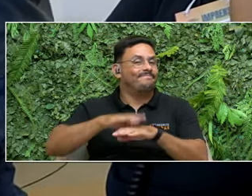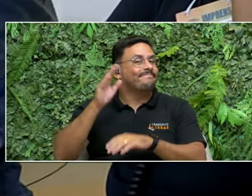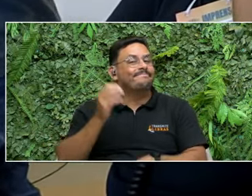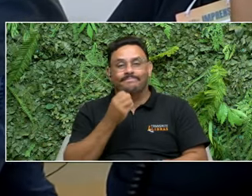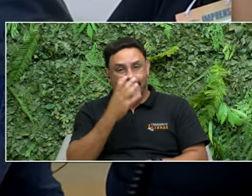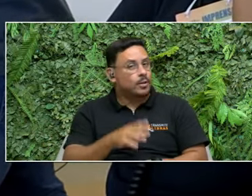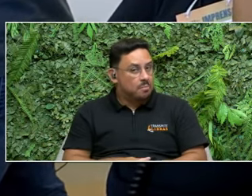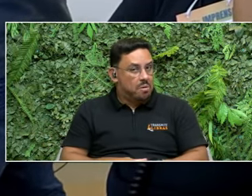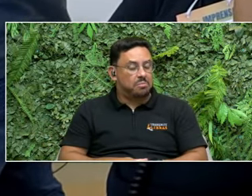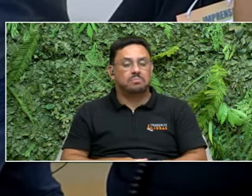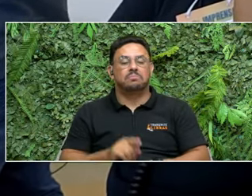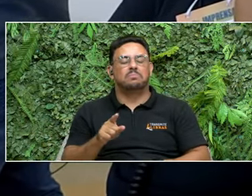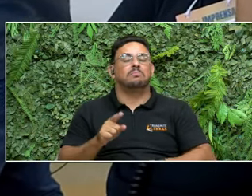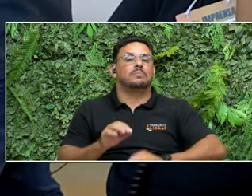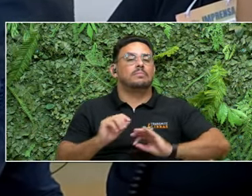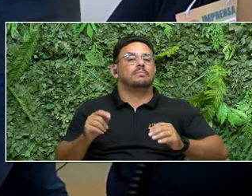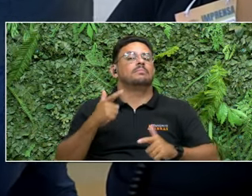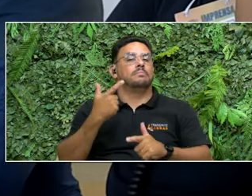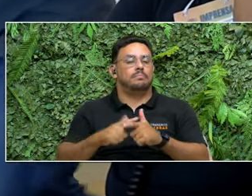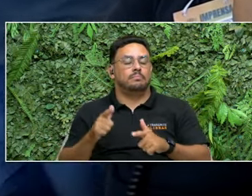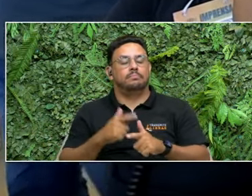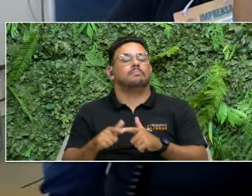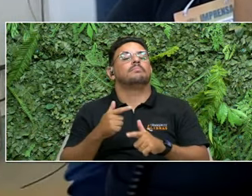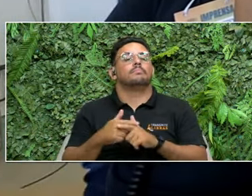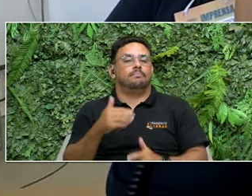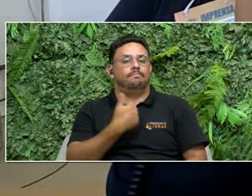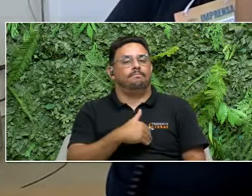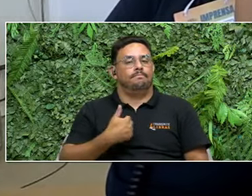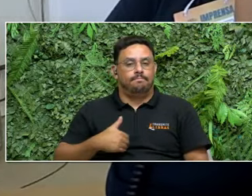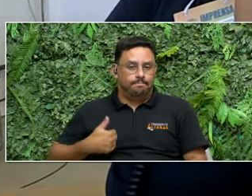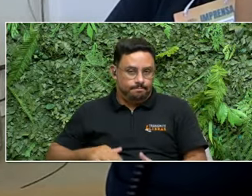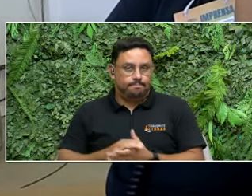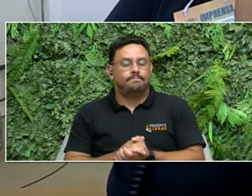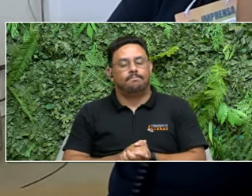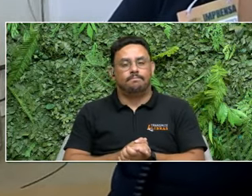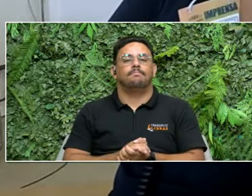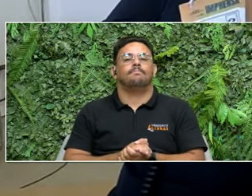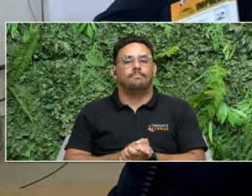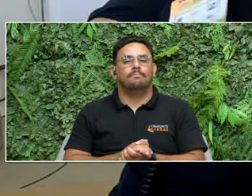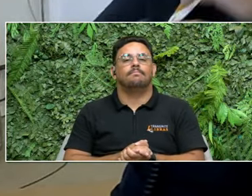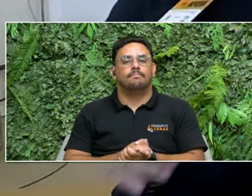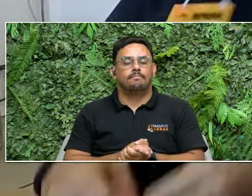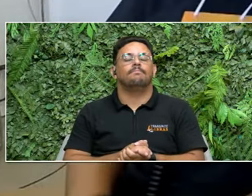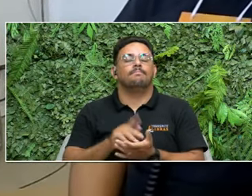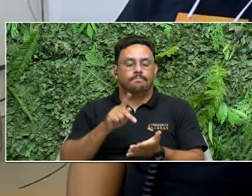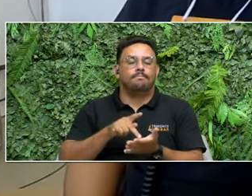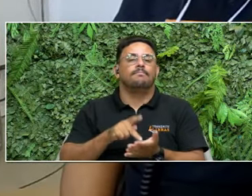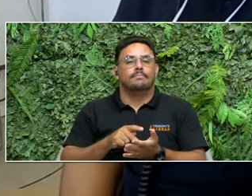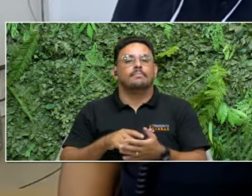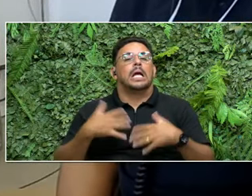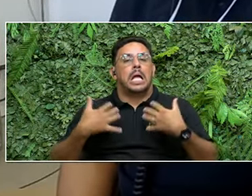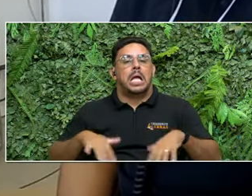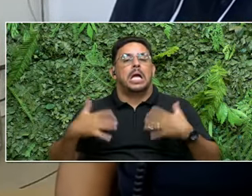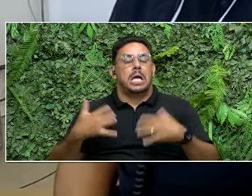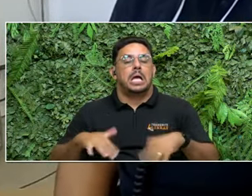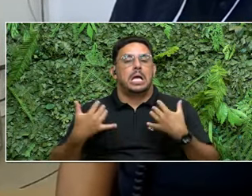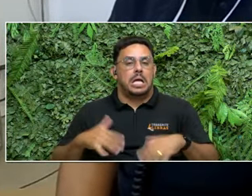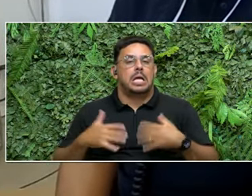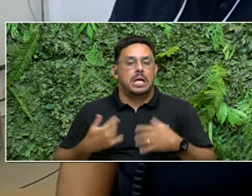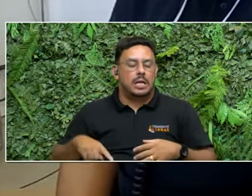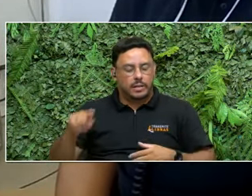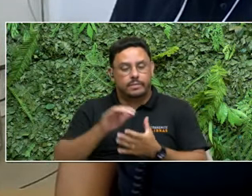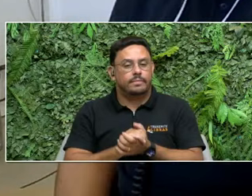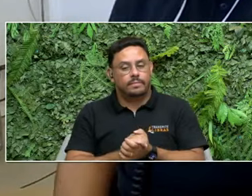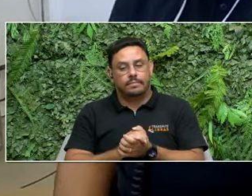louco seria um será um problemão pro atlétic médico aqui agora nessa hora vira médico o desespero é tudo né Dr frit